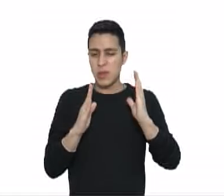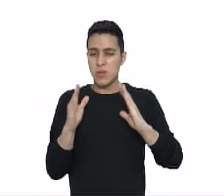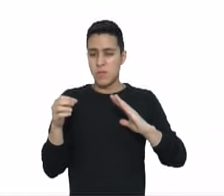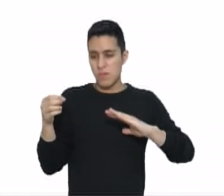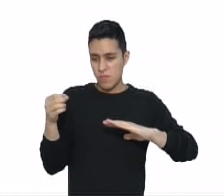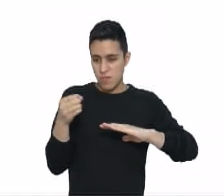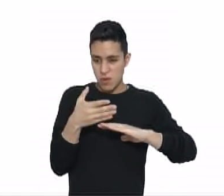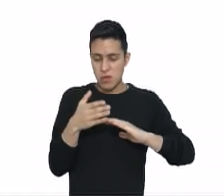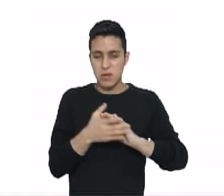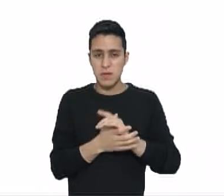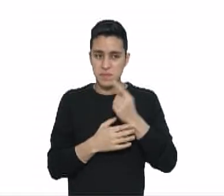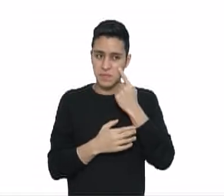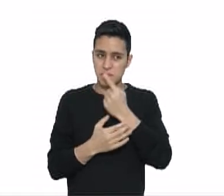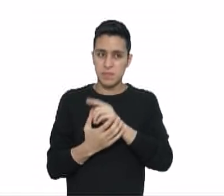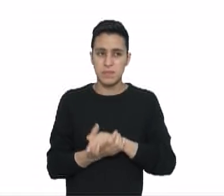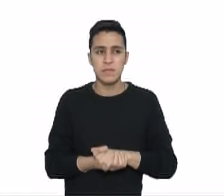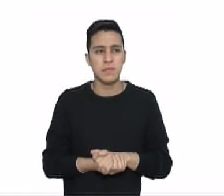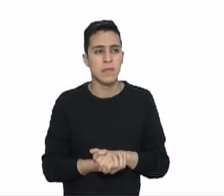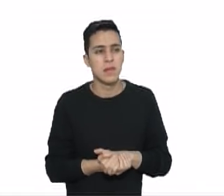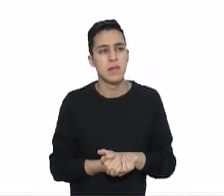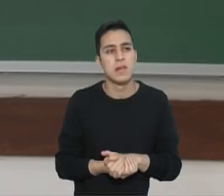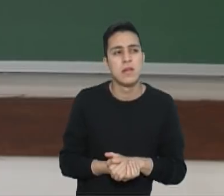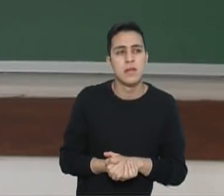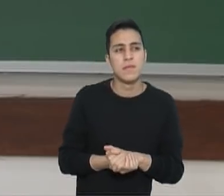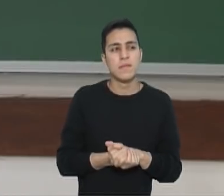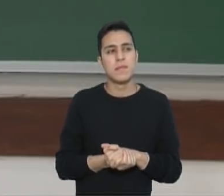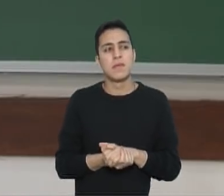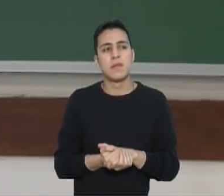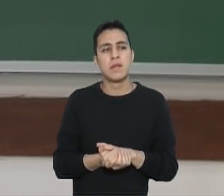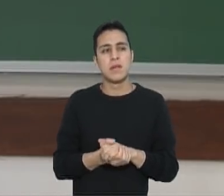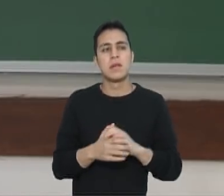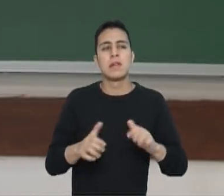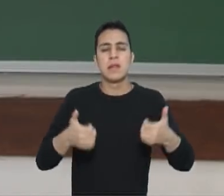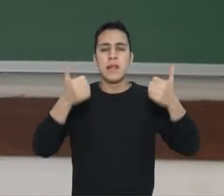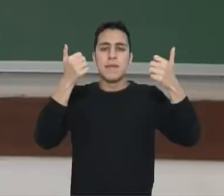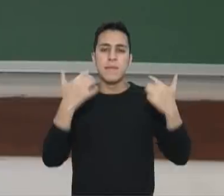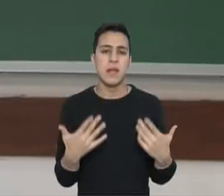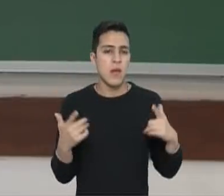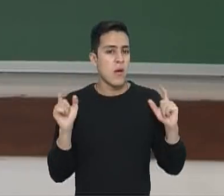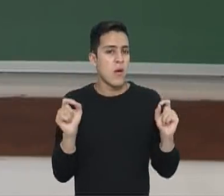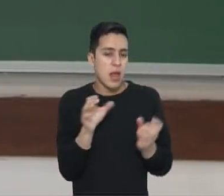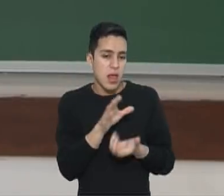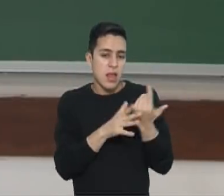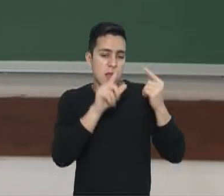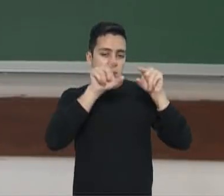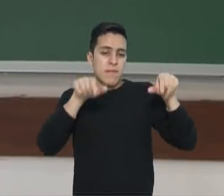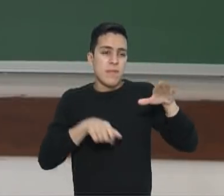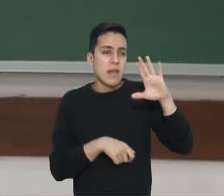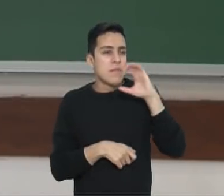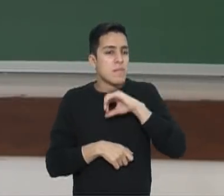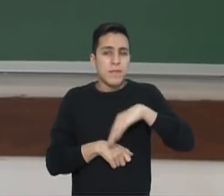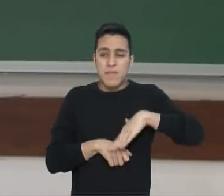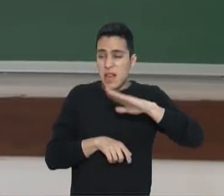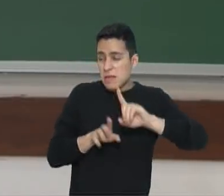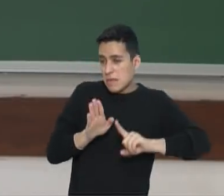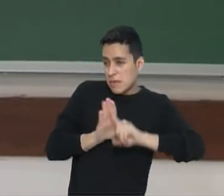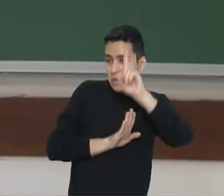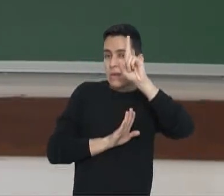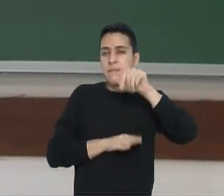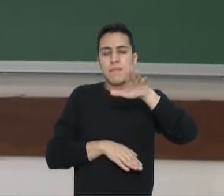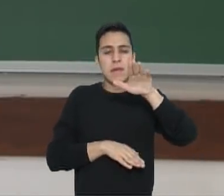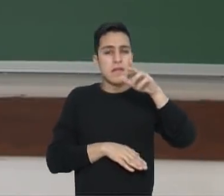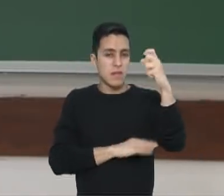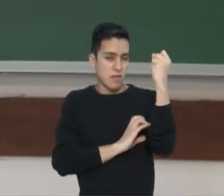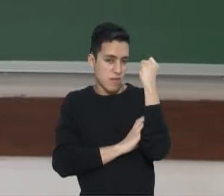dele, o padre Henri Didon, o padre francês, ele criou o lema mais rápido, mais alto, mais